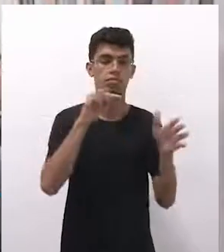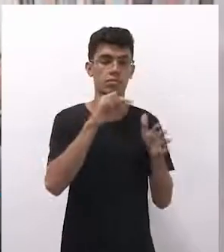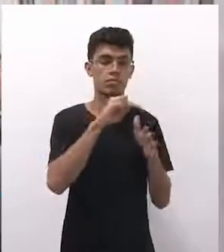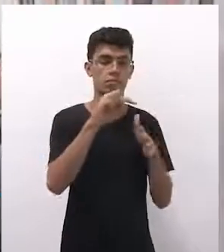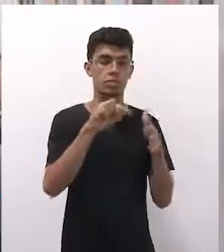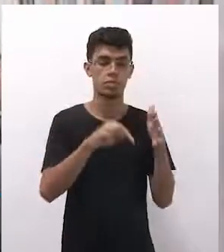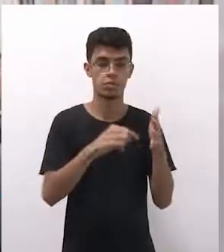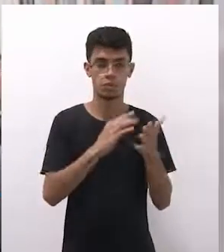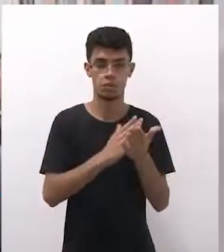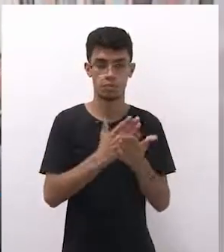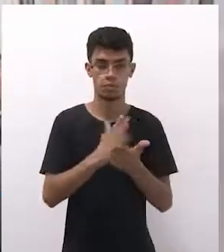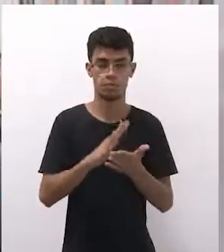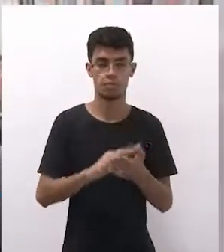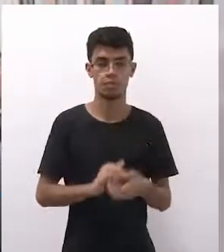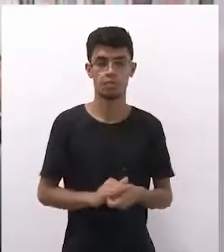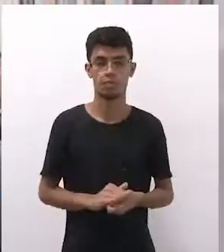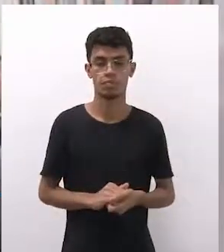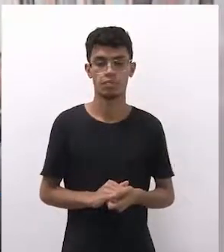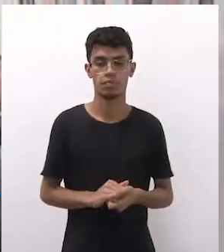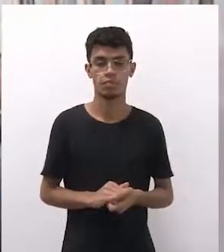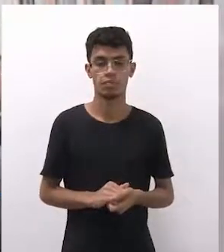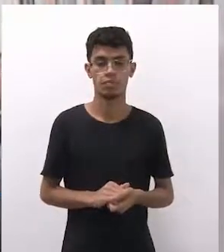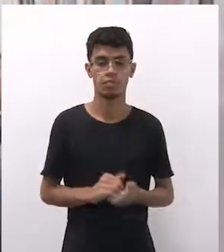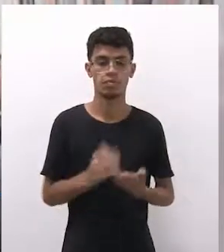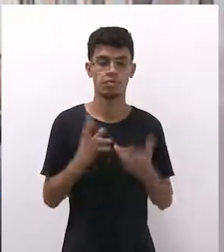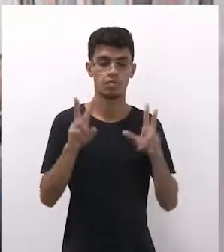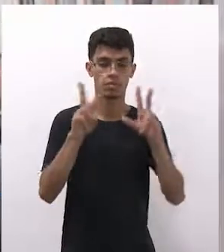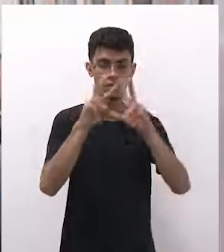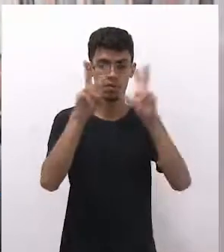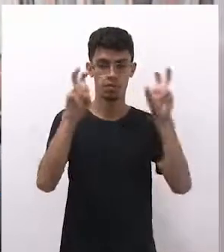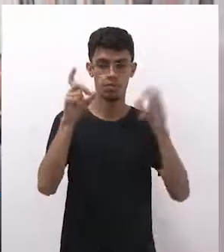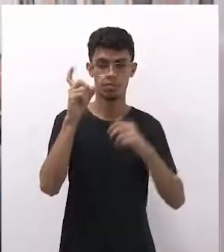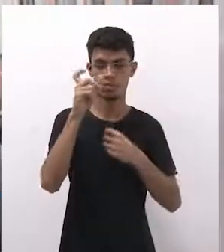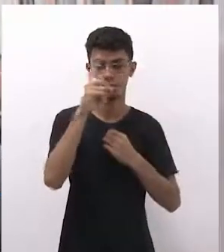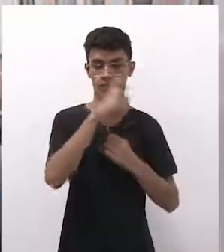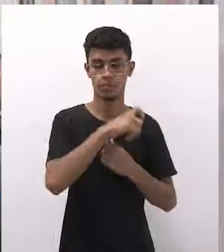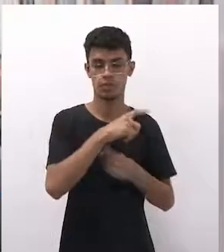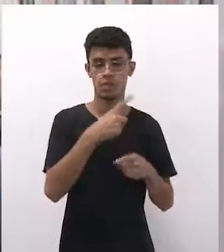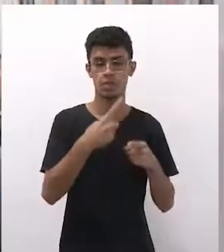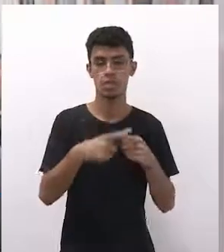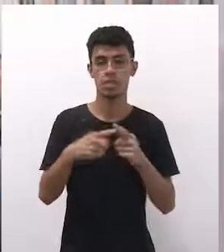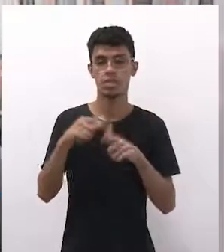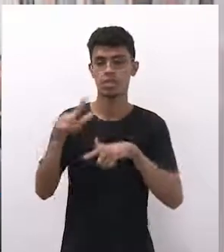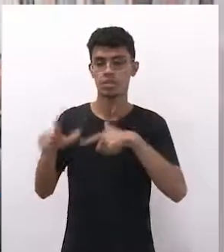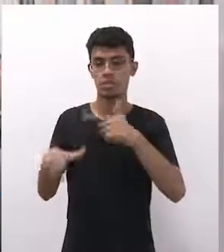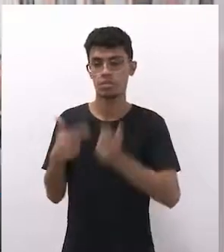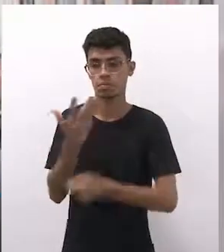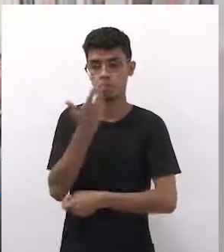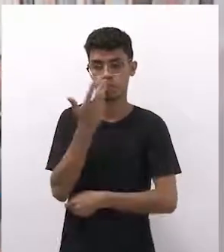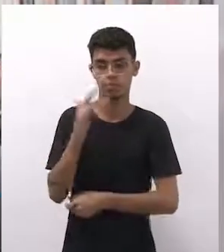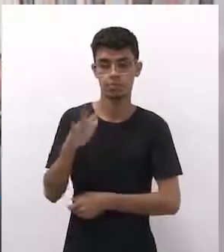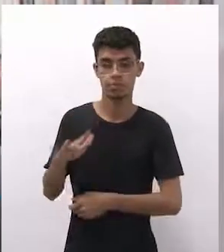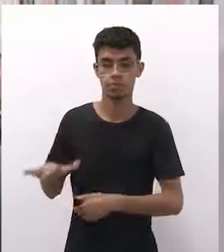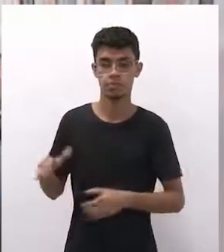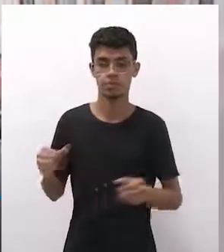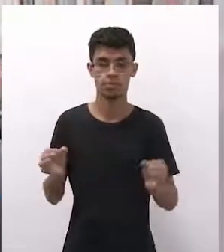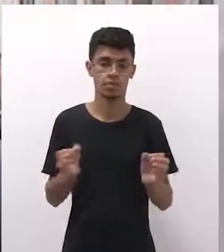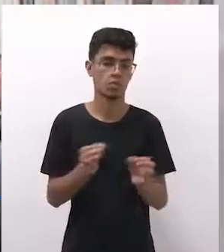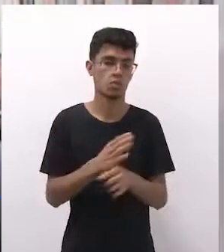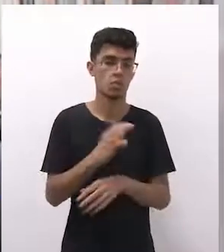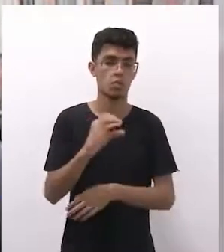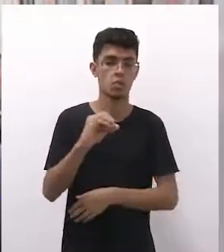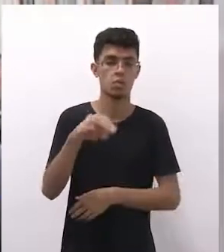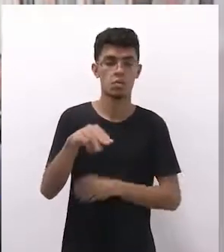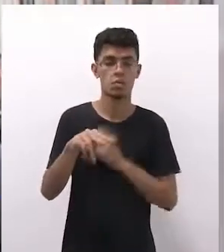né? É uma temática difícil, né? Porque essa questão do trabalho infantil, ela é complexa,